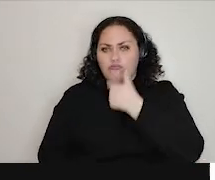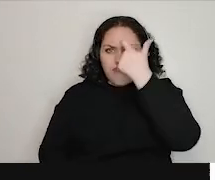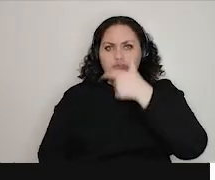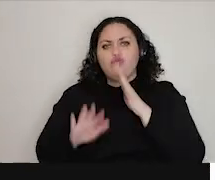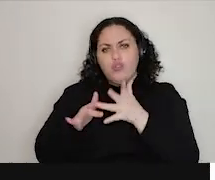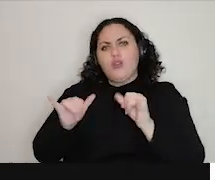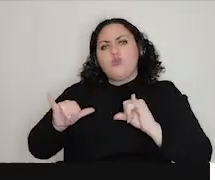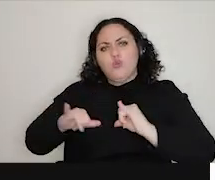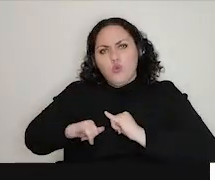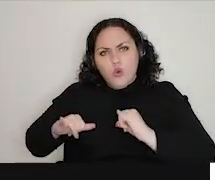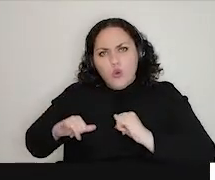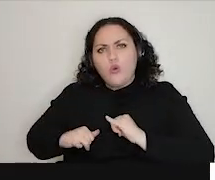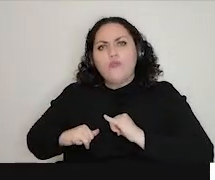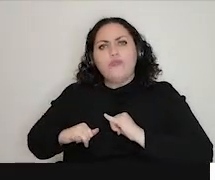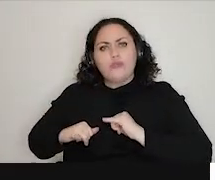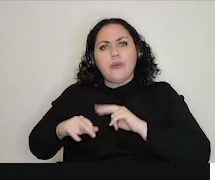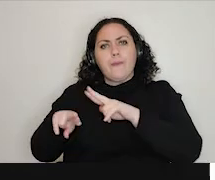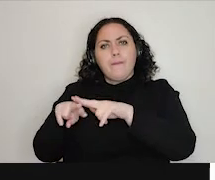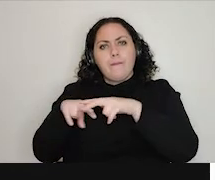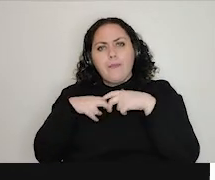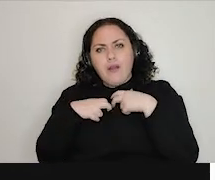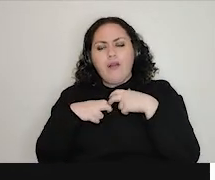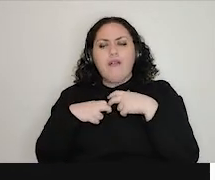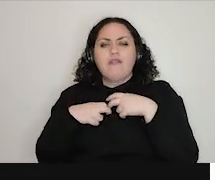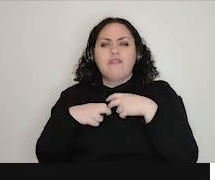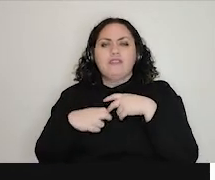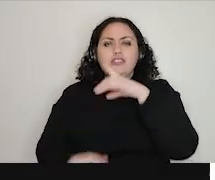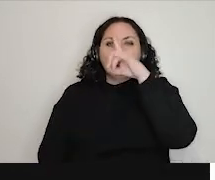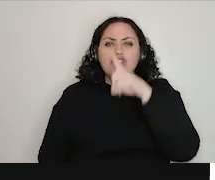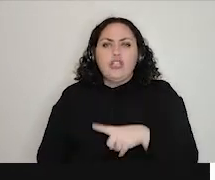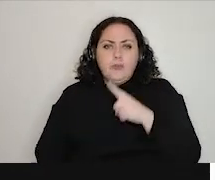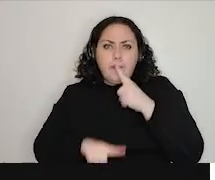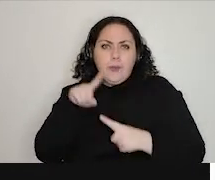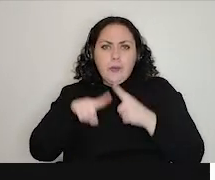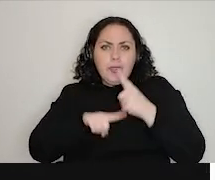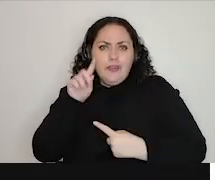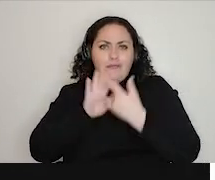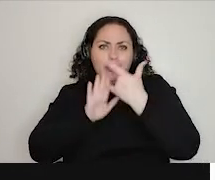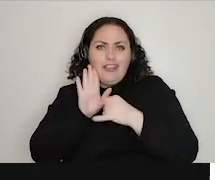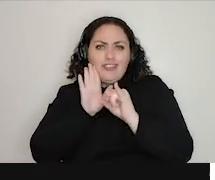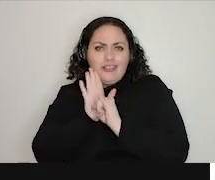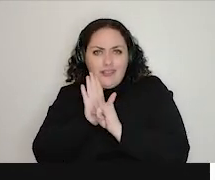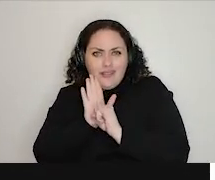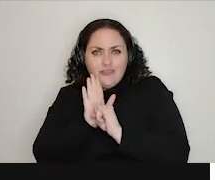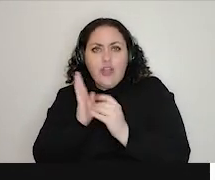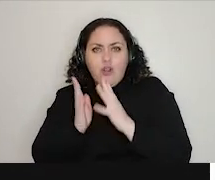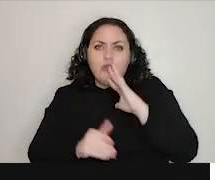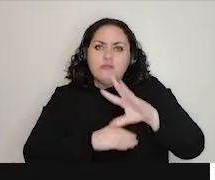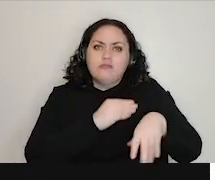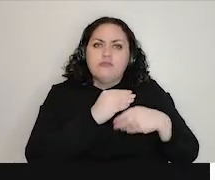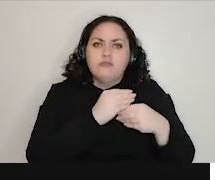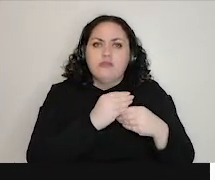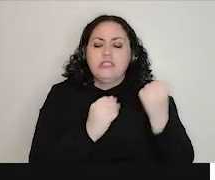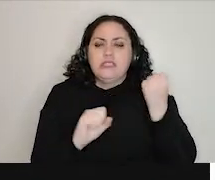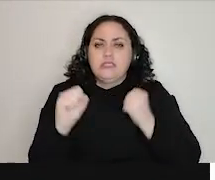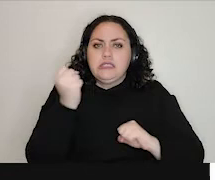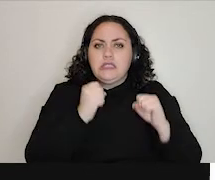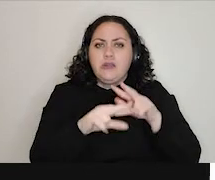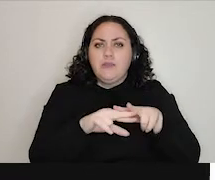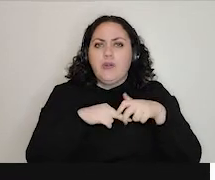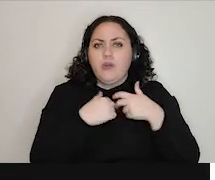já sofria, né, com violações de direitos por causa da sua identidade, agora sofre